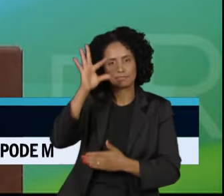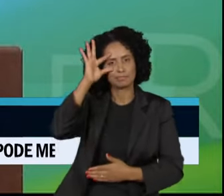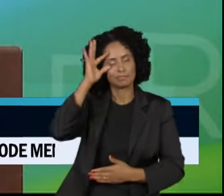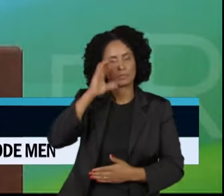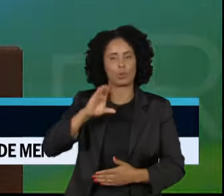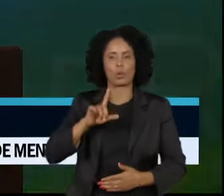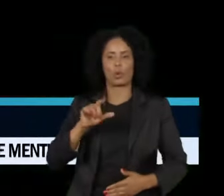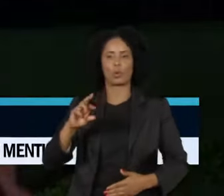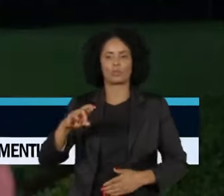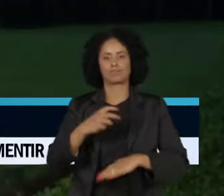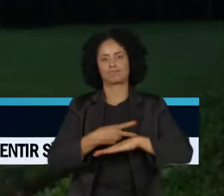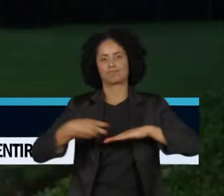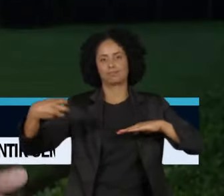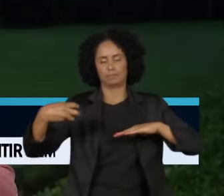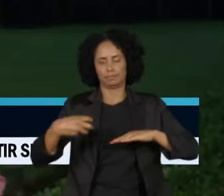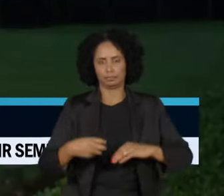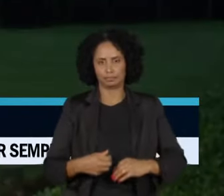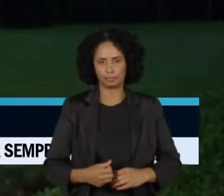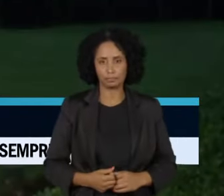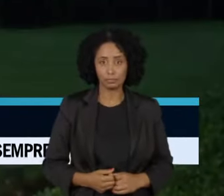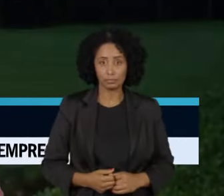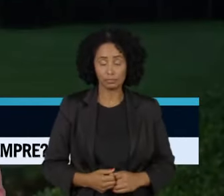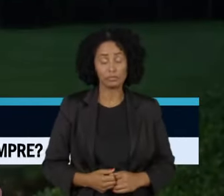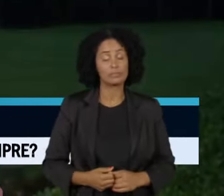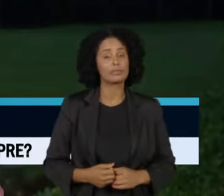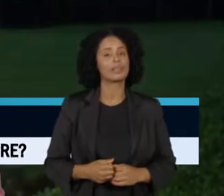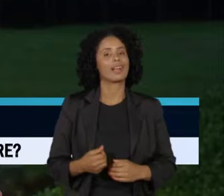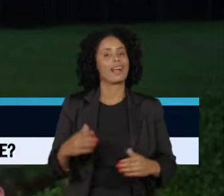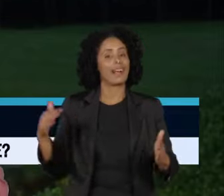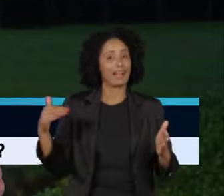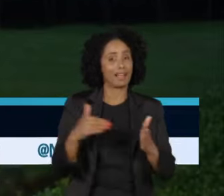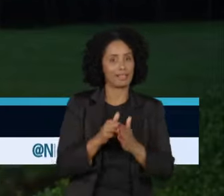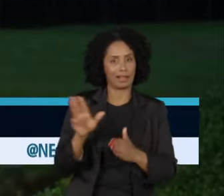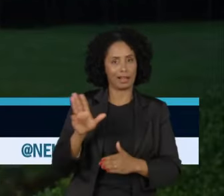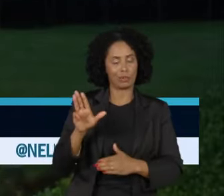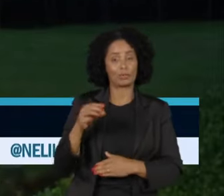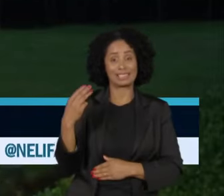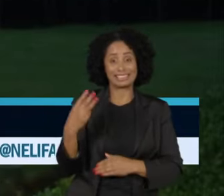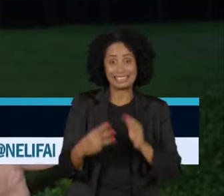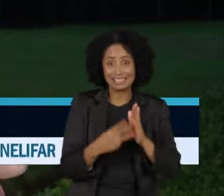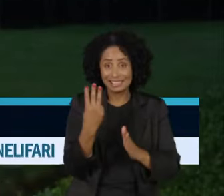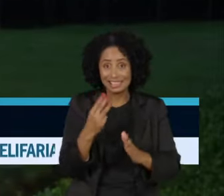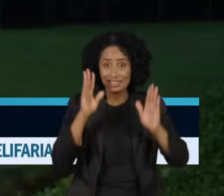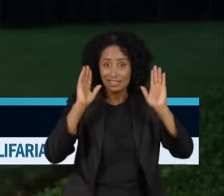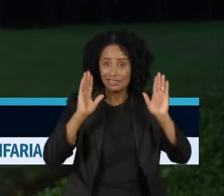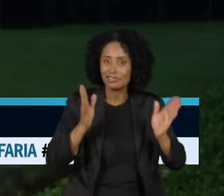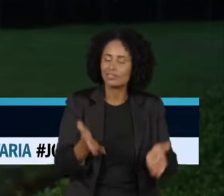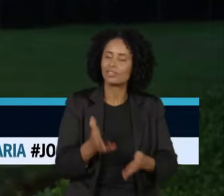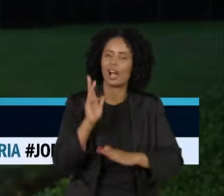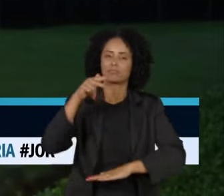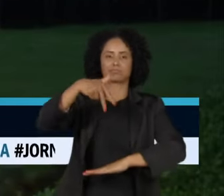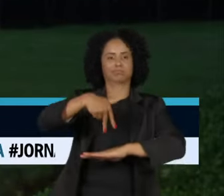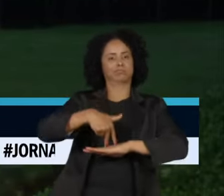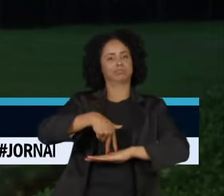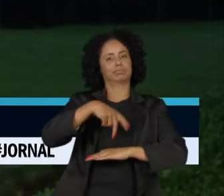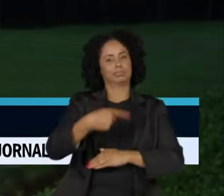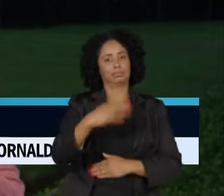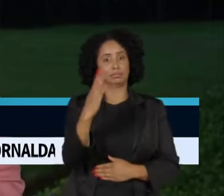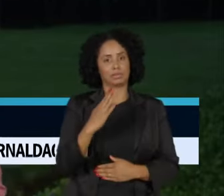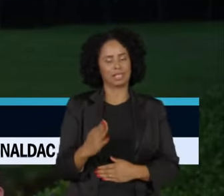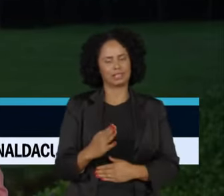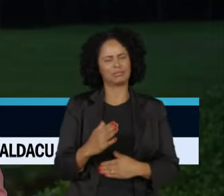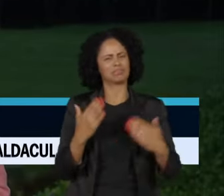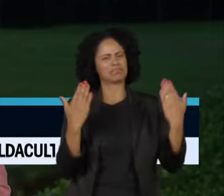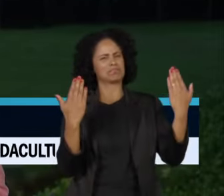sofreram impeachment. Faltando poucos dias para Lula assumir o terceiro mandato, ainda pairam dúvidas sobre a presença